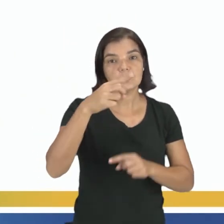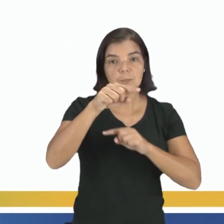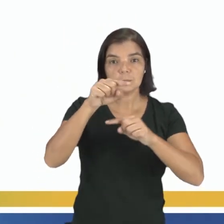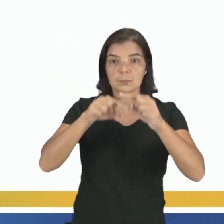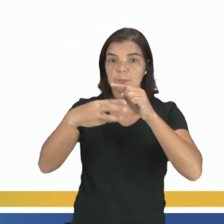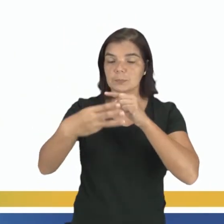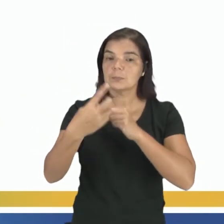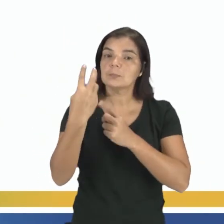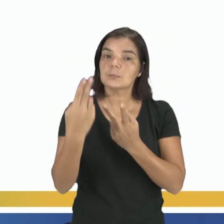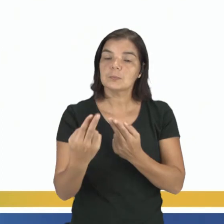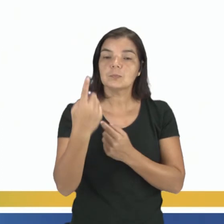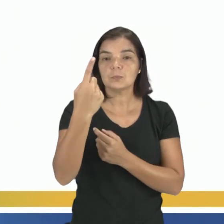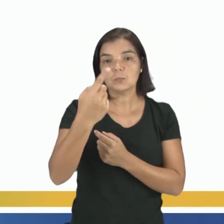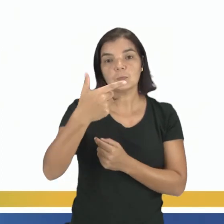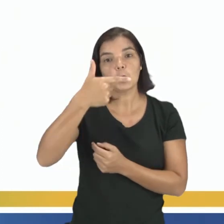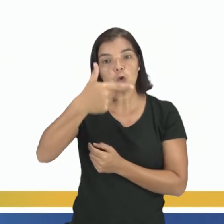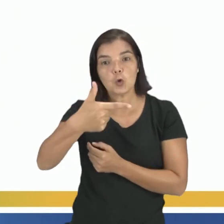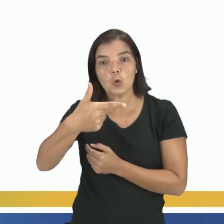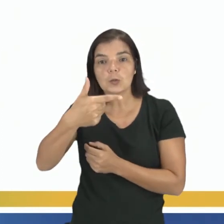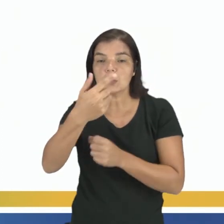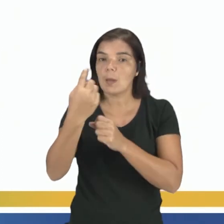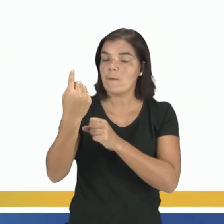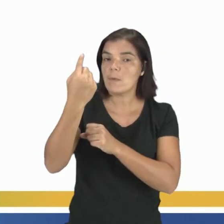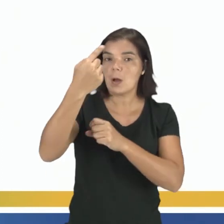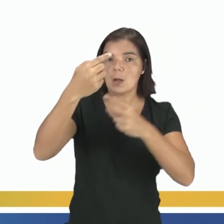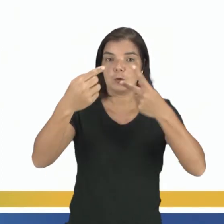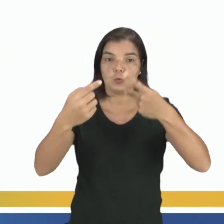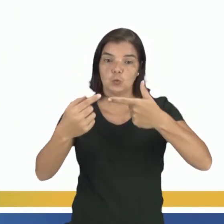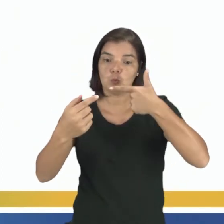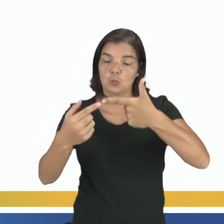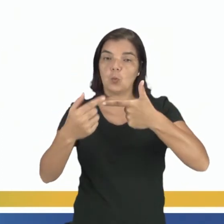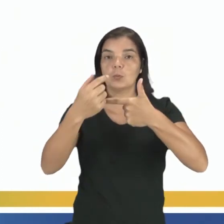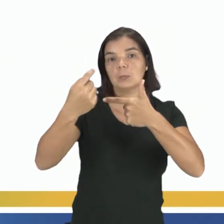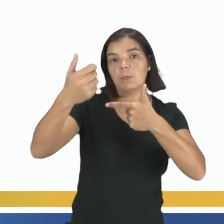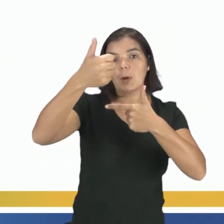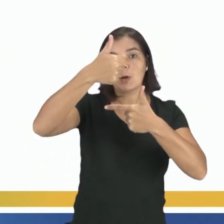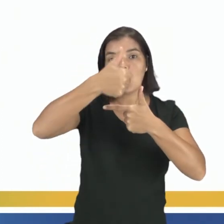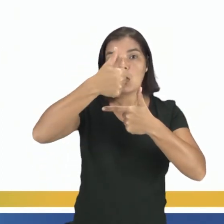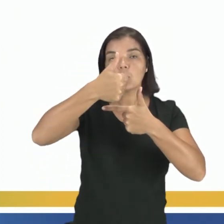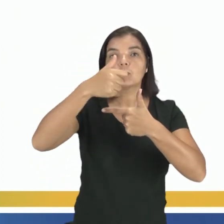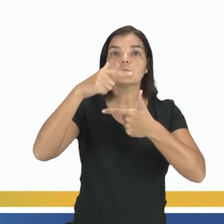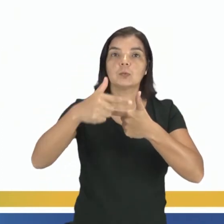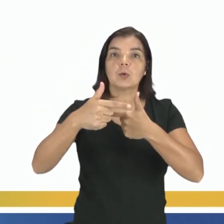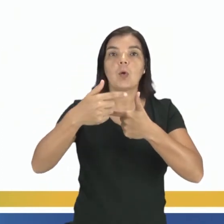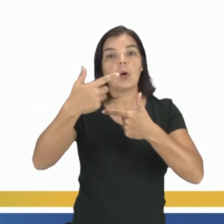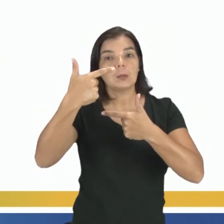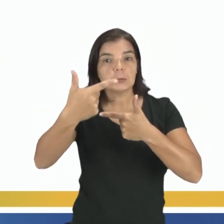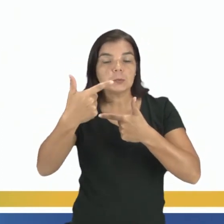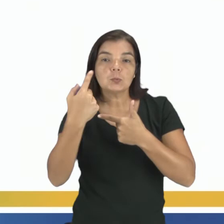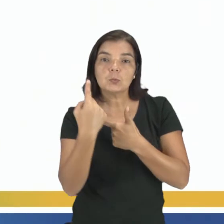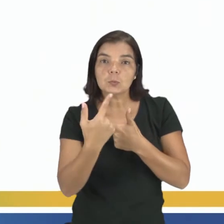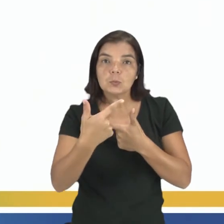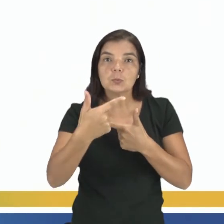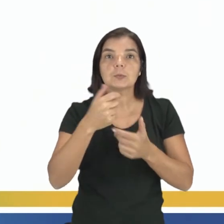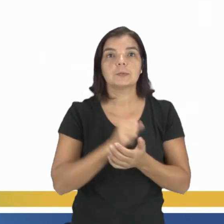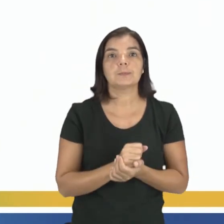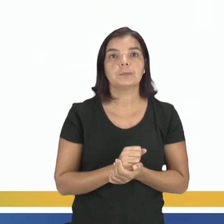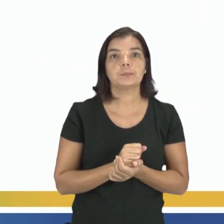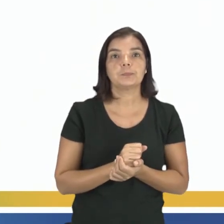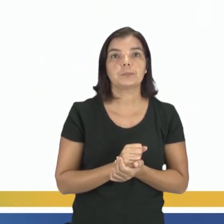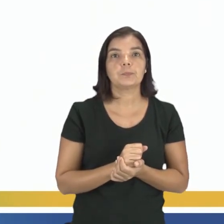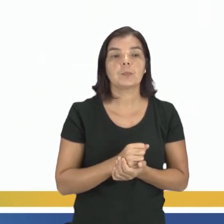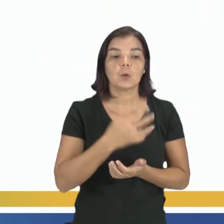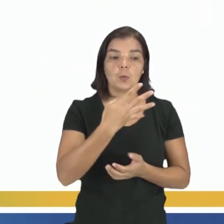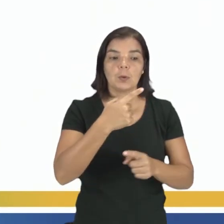1. 2 elevado a 1 é igual a 2. E 40 vezes 2 é igual a 80. Então, logo nós chegamos